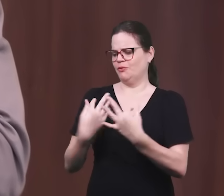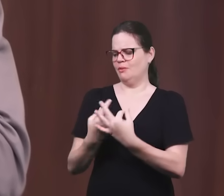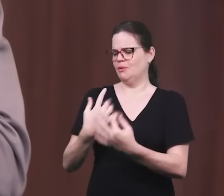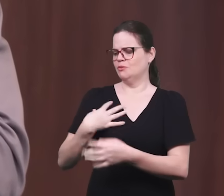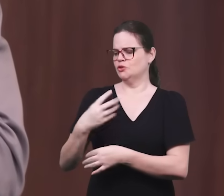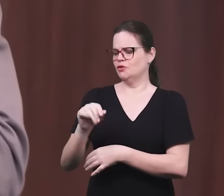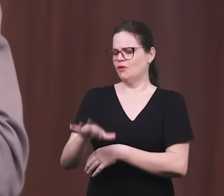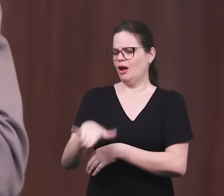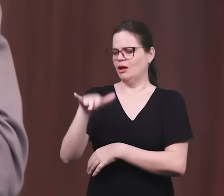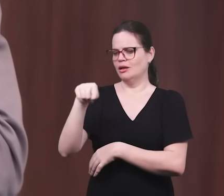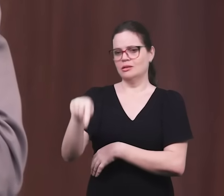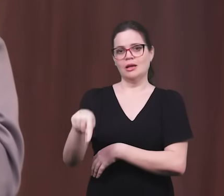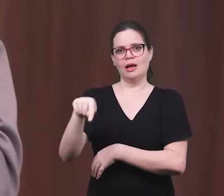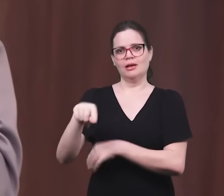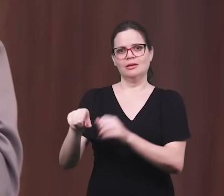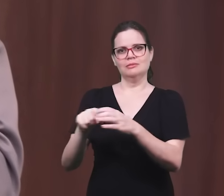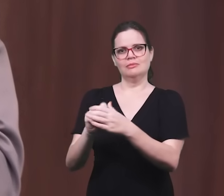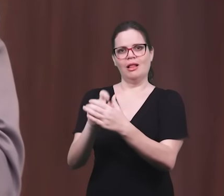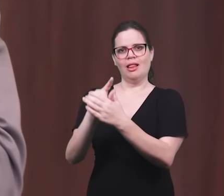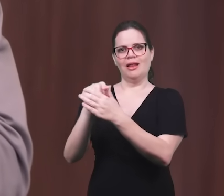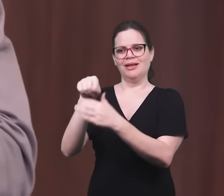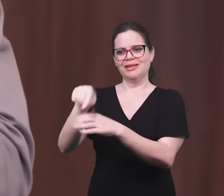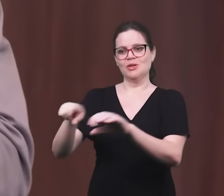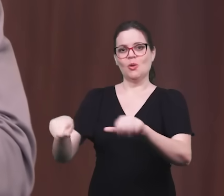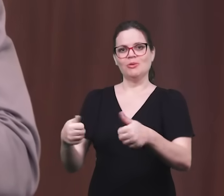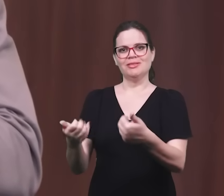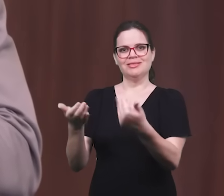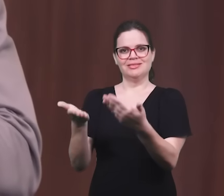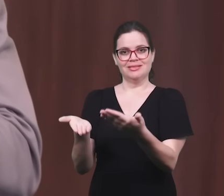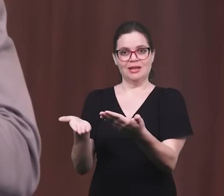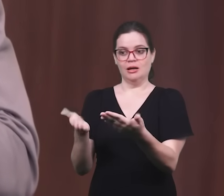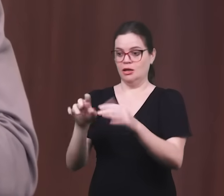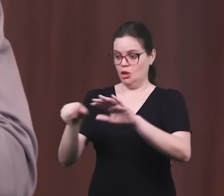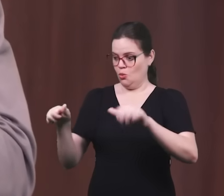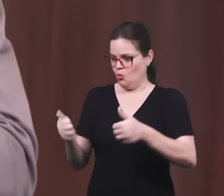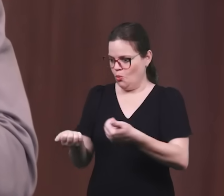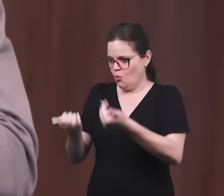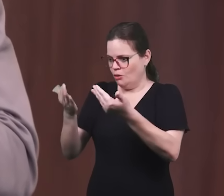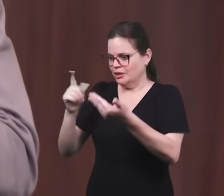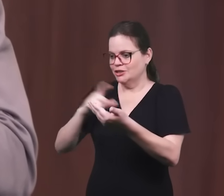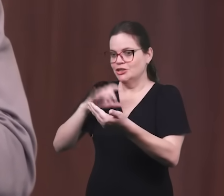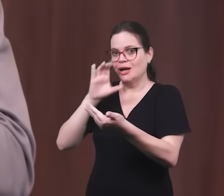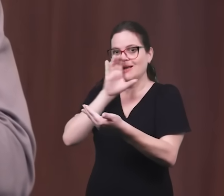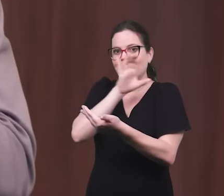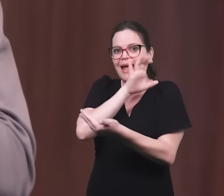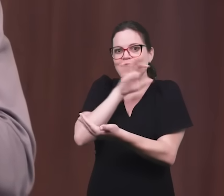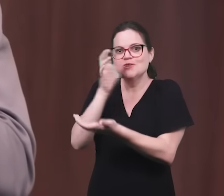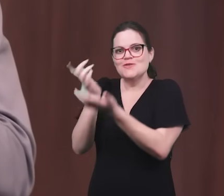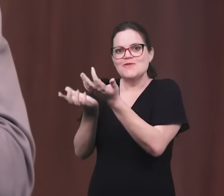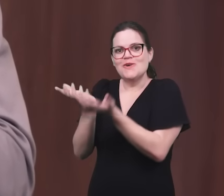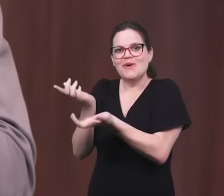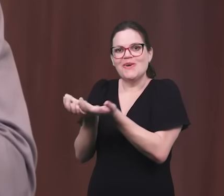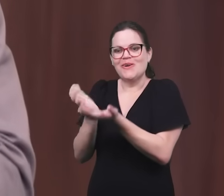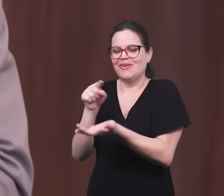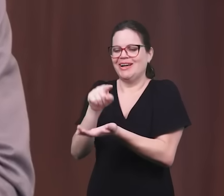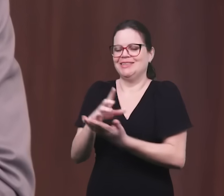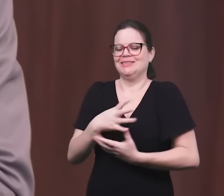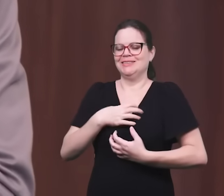vão crescer no altar. No altar havia fogo, então havia